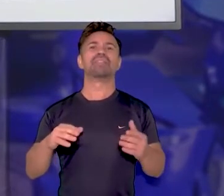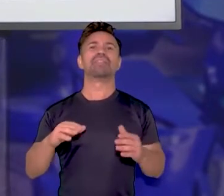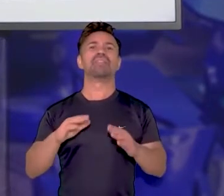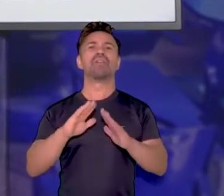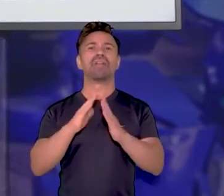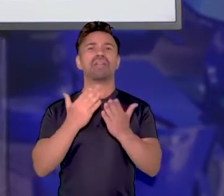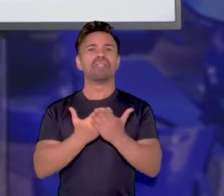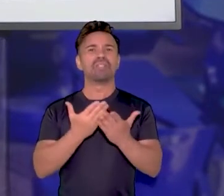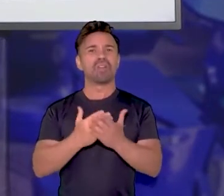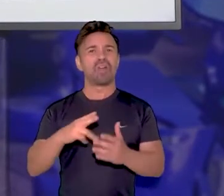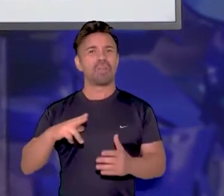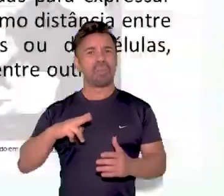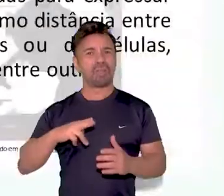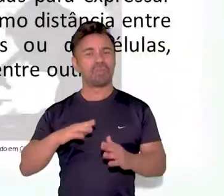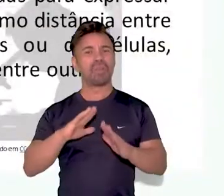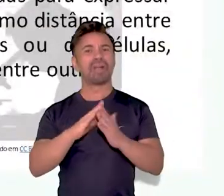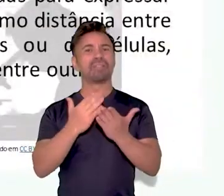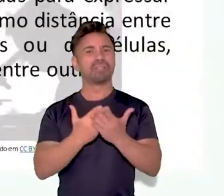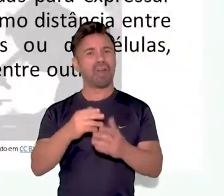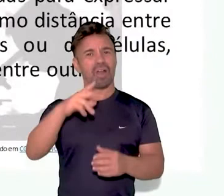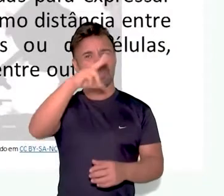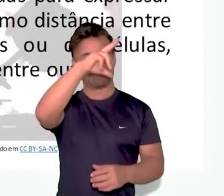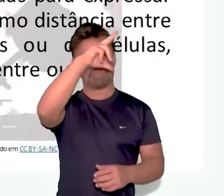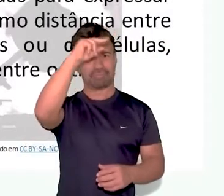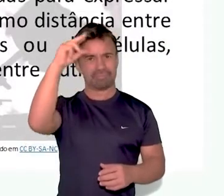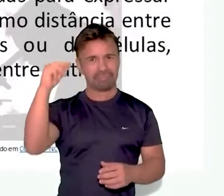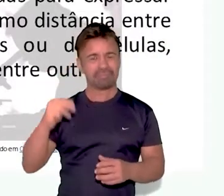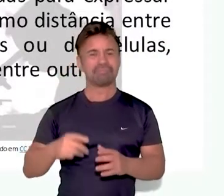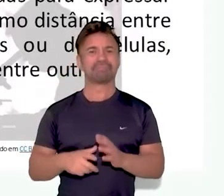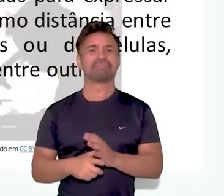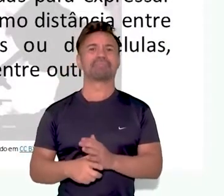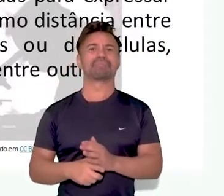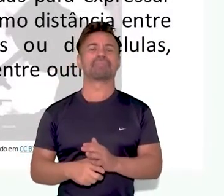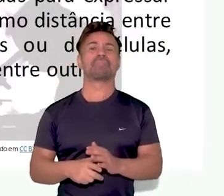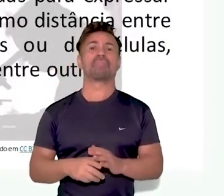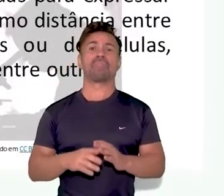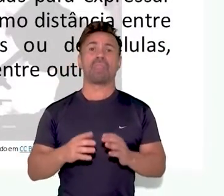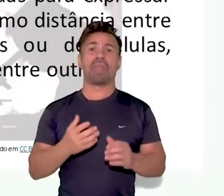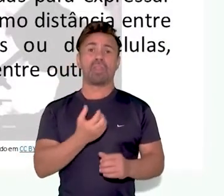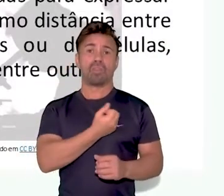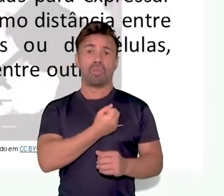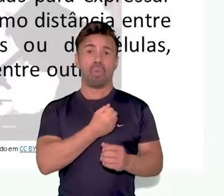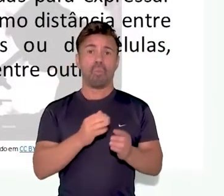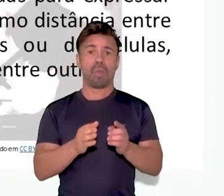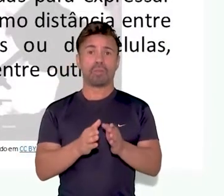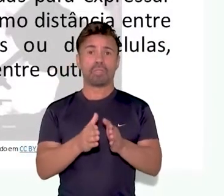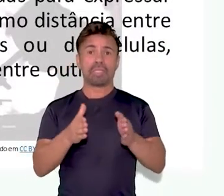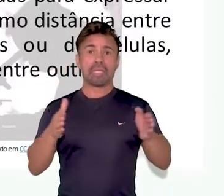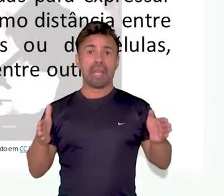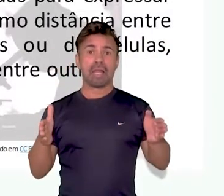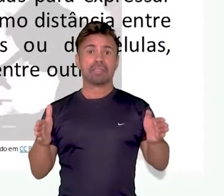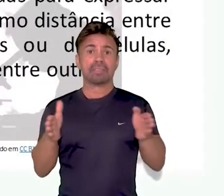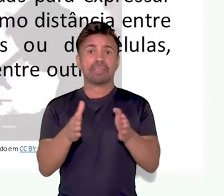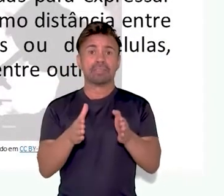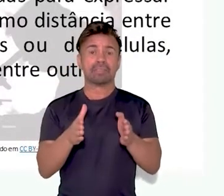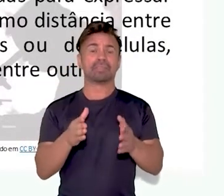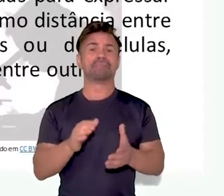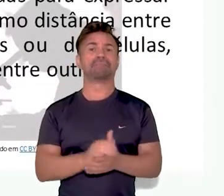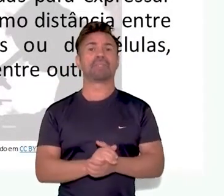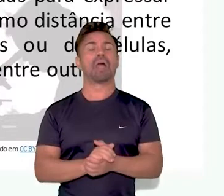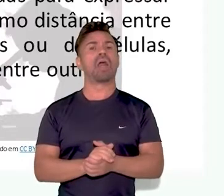Hoje iremos dar a continuidade da aula anterior e trabalhamos números muito grandes e muito pequeno